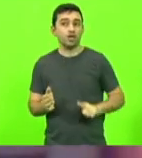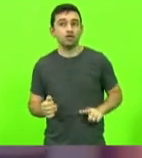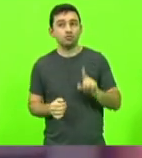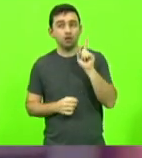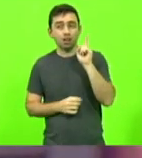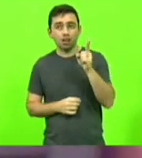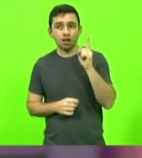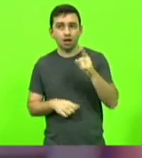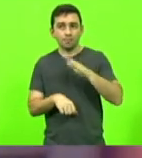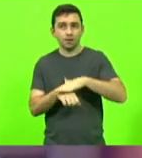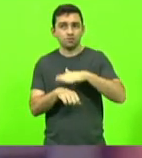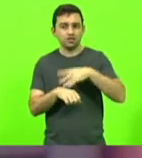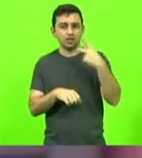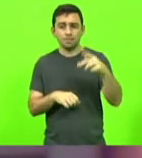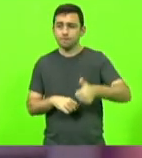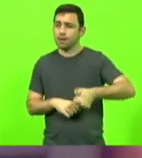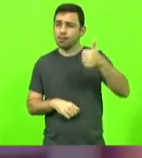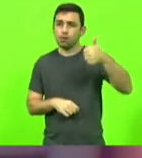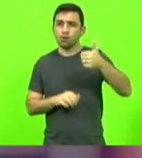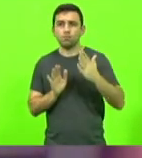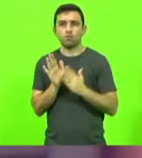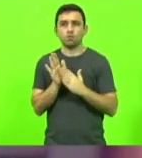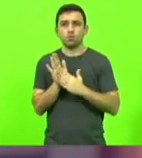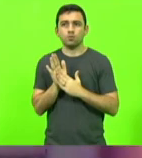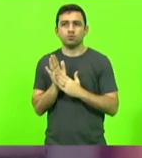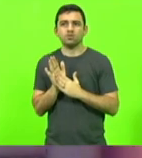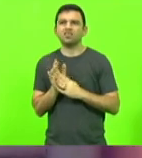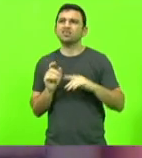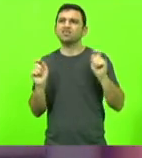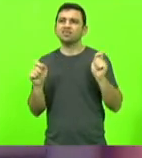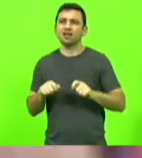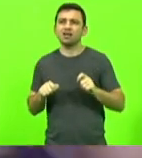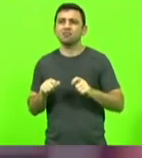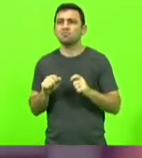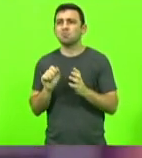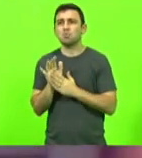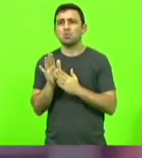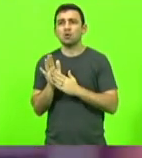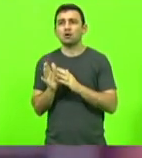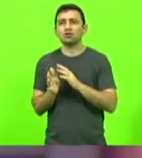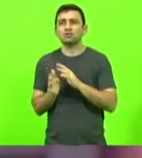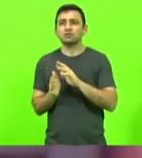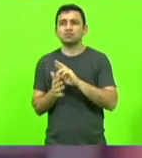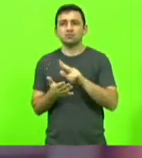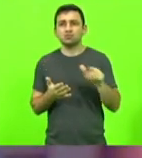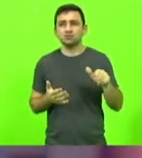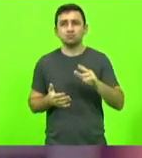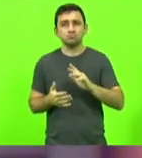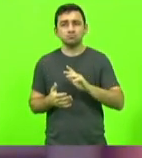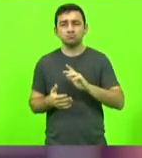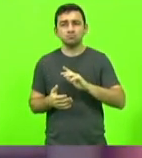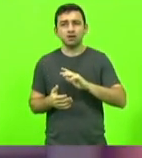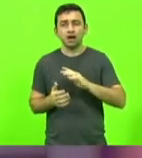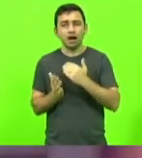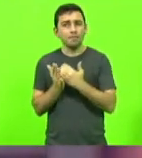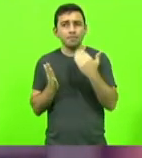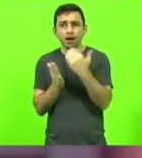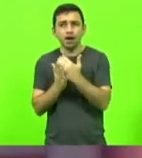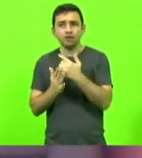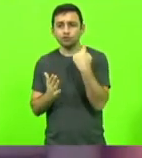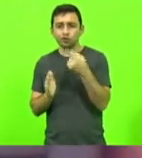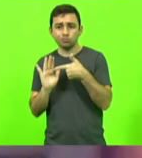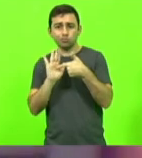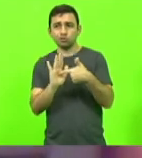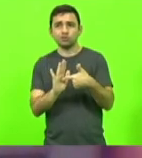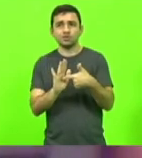a melhor proposta. E o governo pode fazer propostas mais ousadas, inclusive, do que a gente apresenta, né? Se